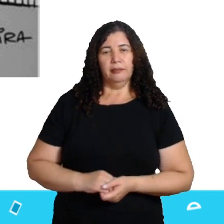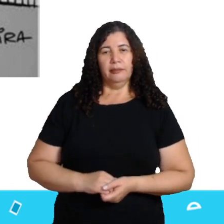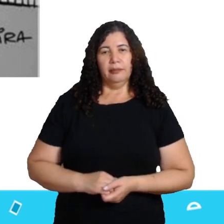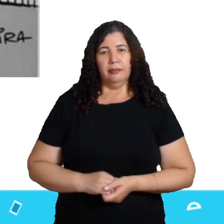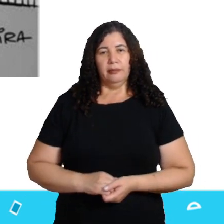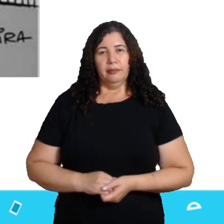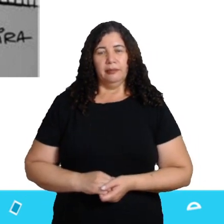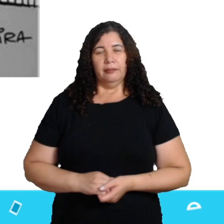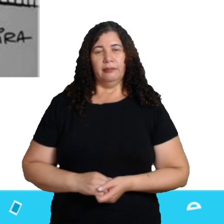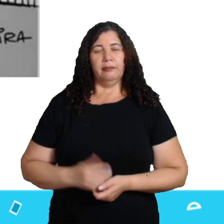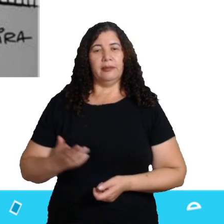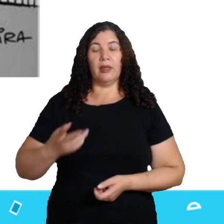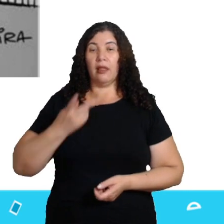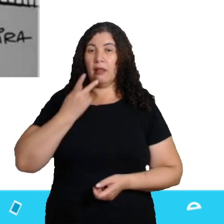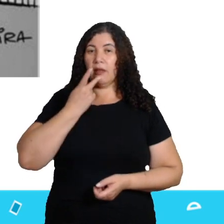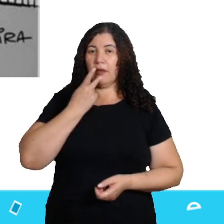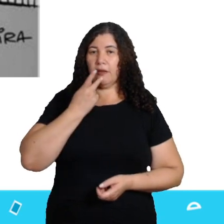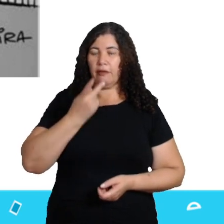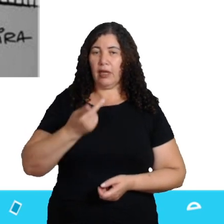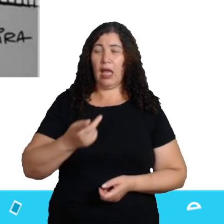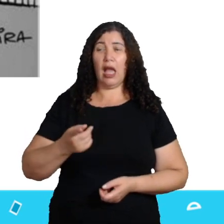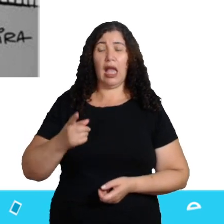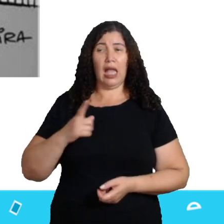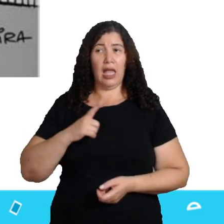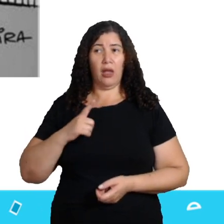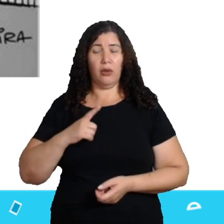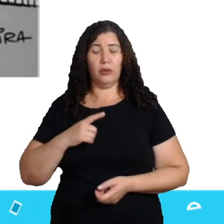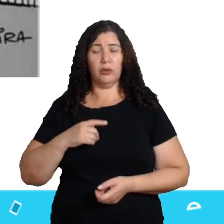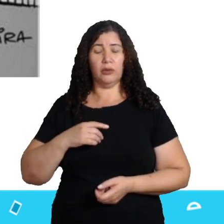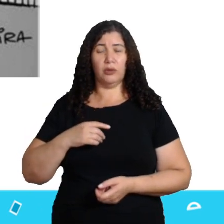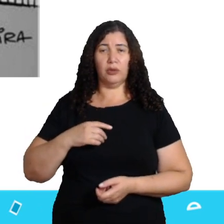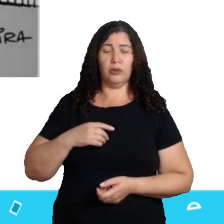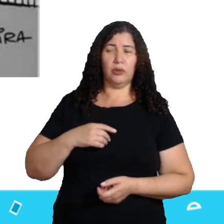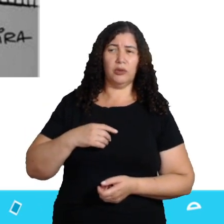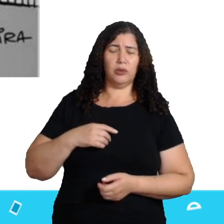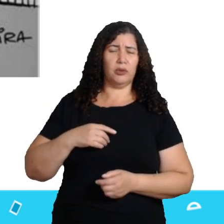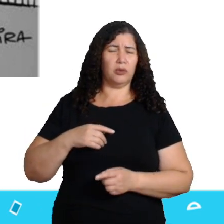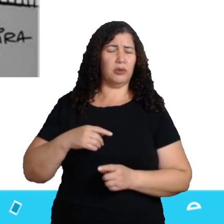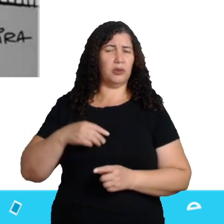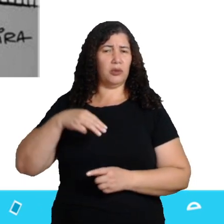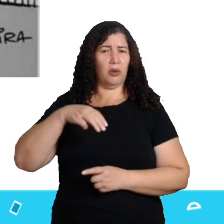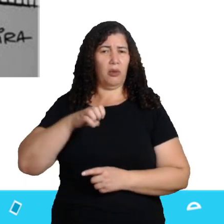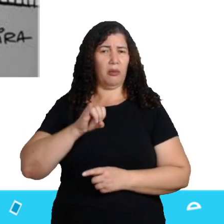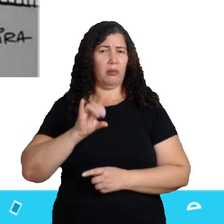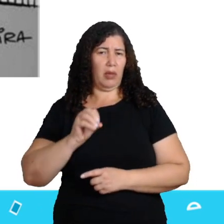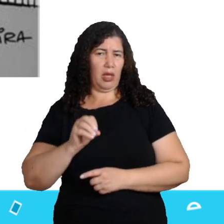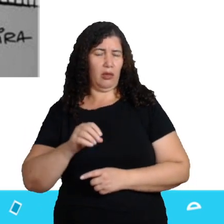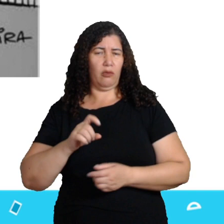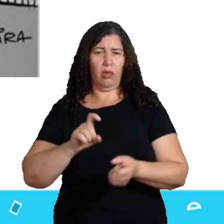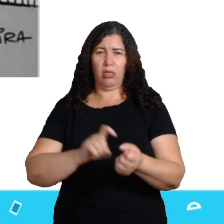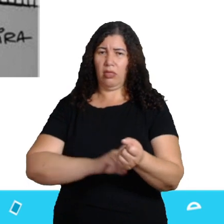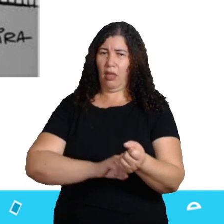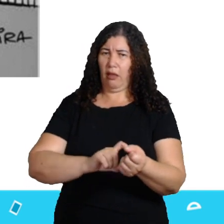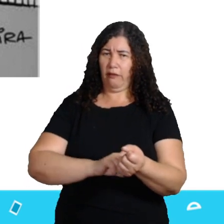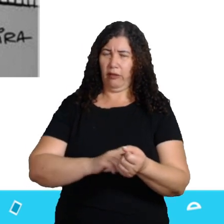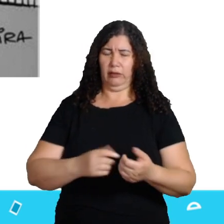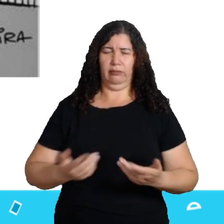e ela diz, né? Estou meio nervosa. Meio não, né, gente? Muito. E